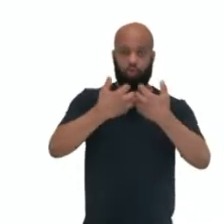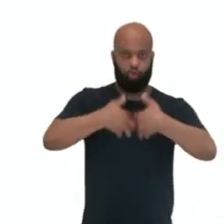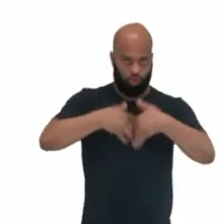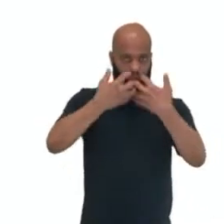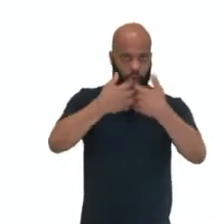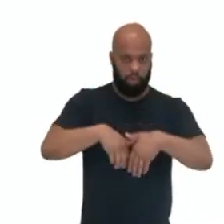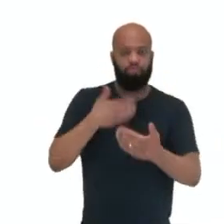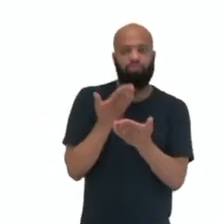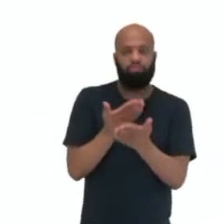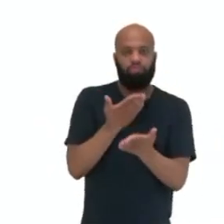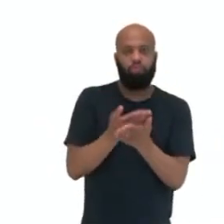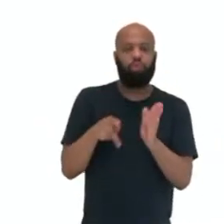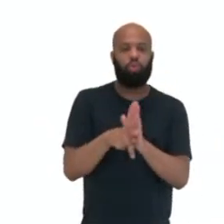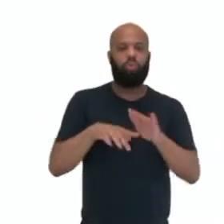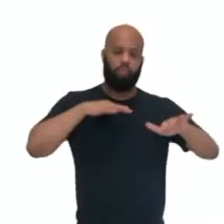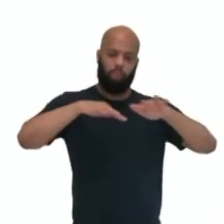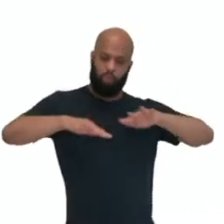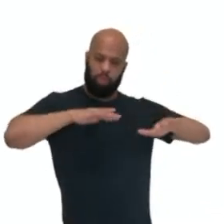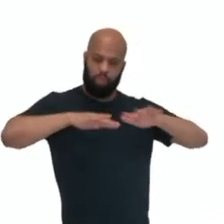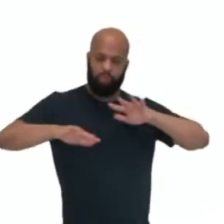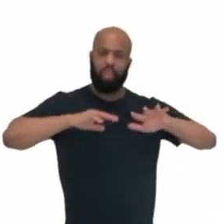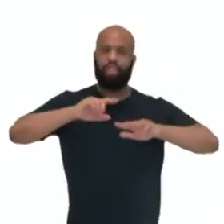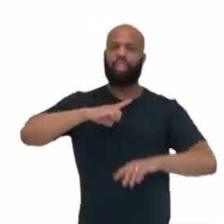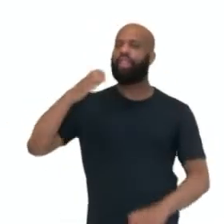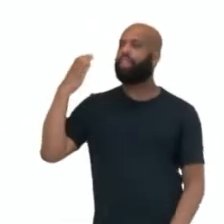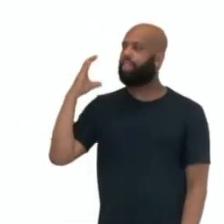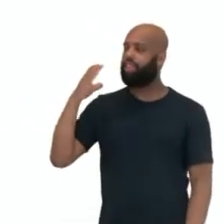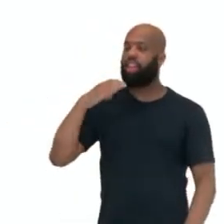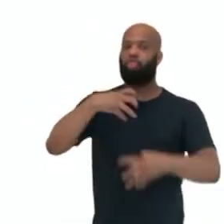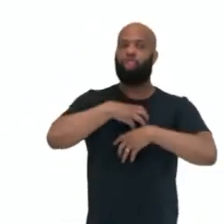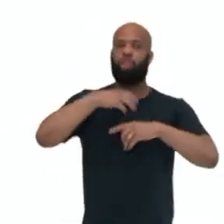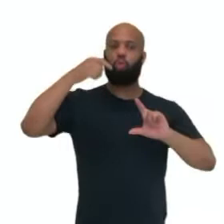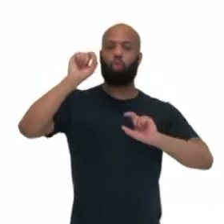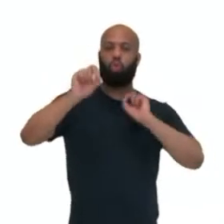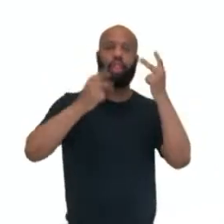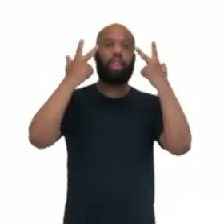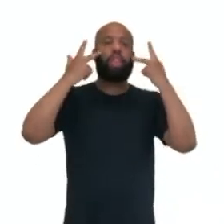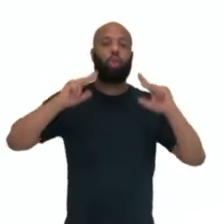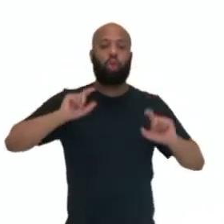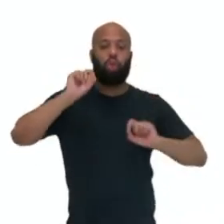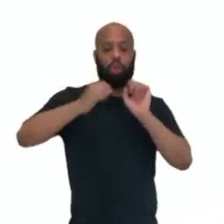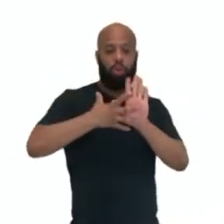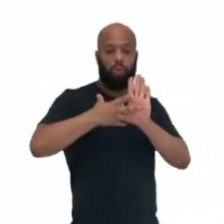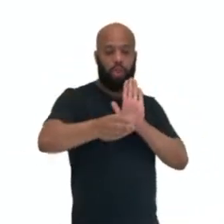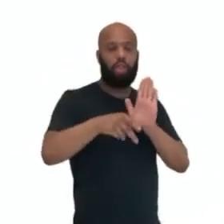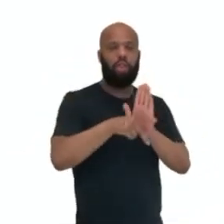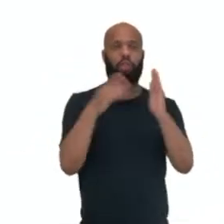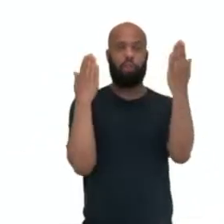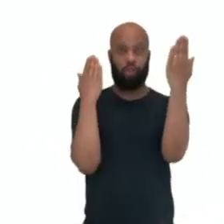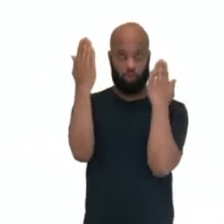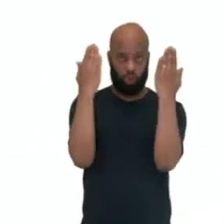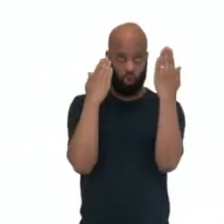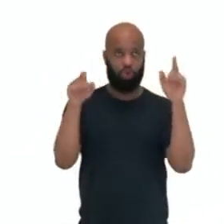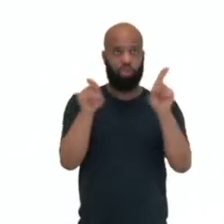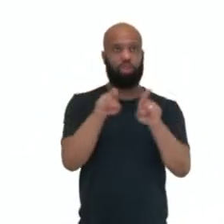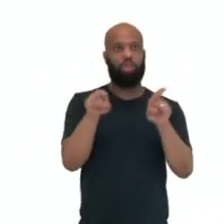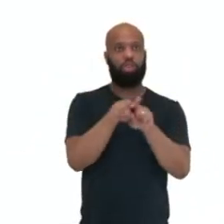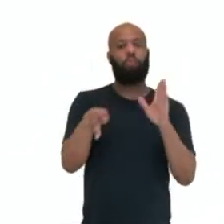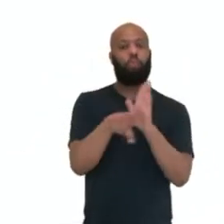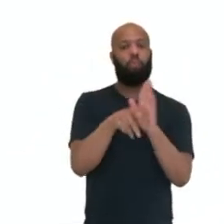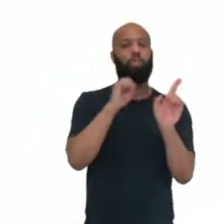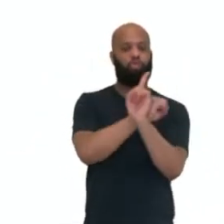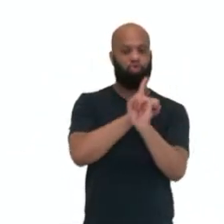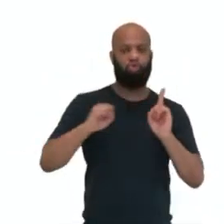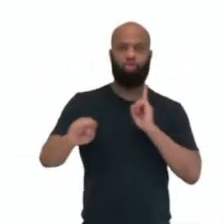seja, o estudo do movimento nas ciências naturais, como modelo para a psicologia e também para a